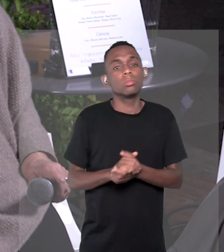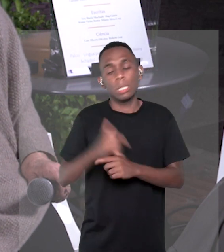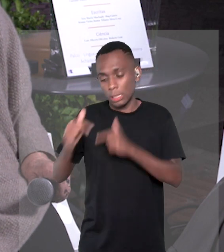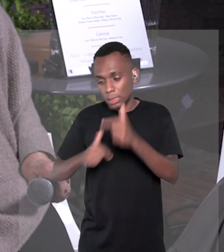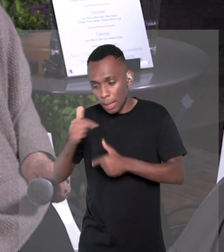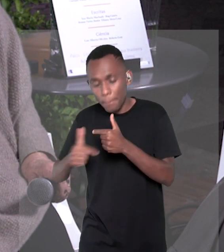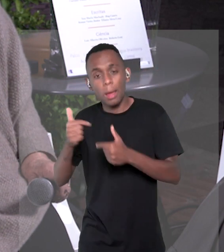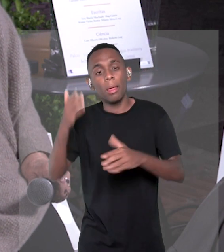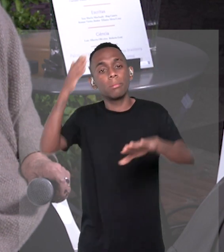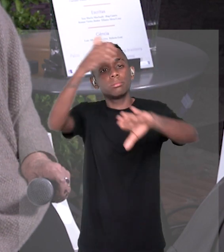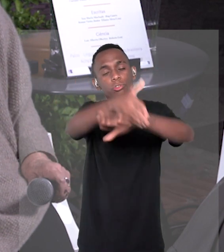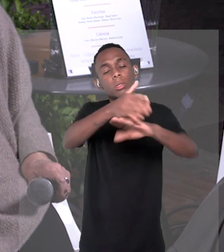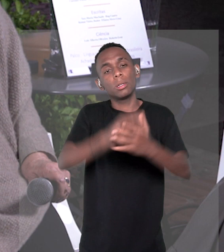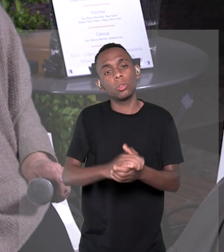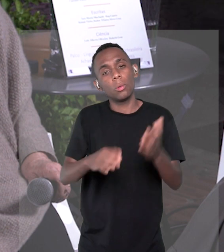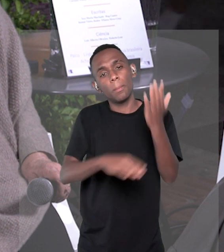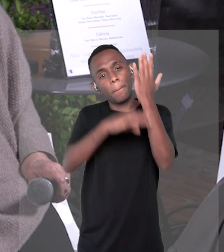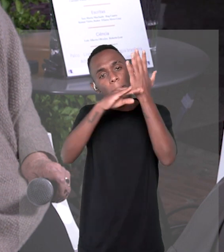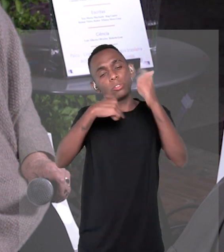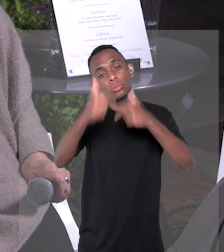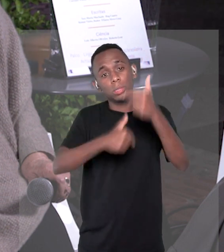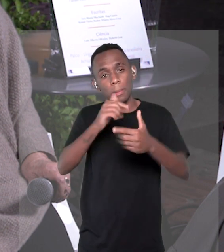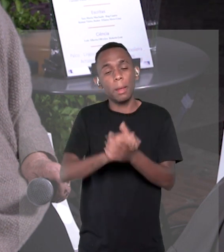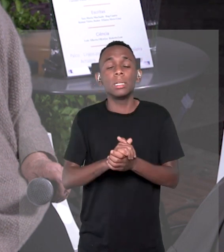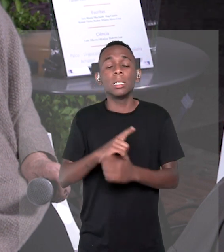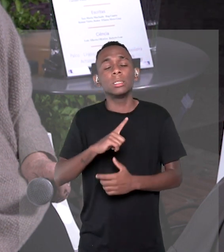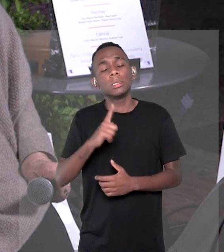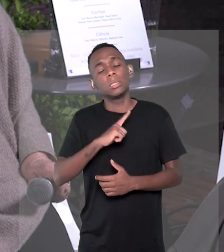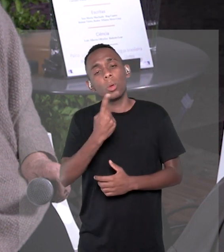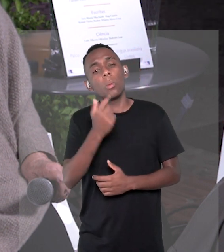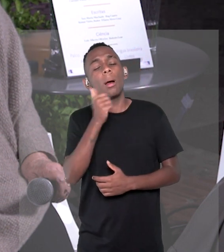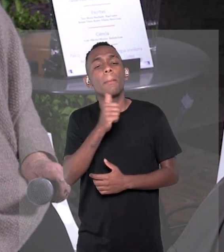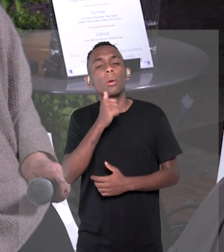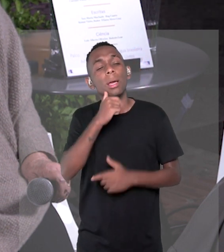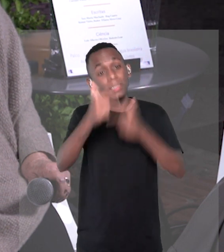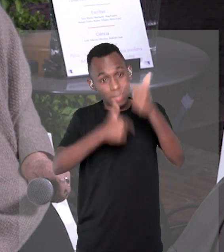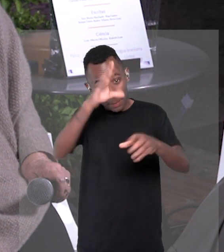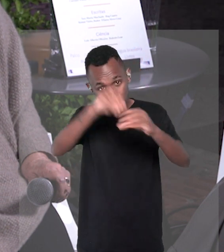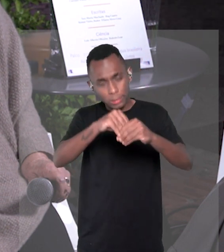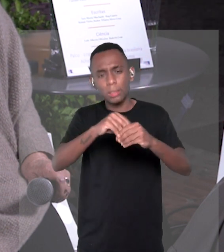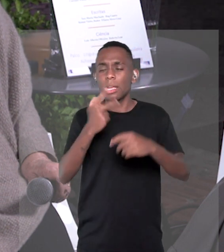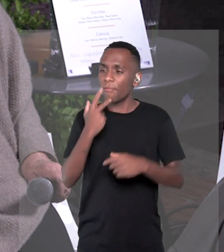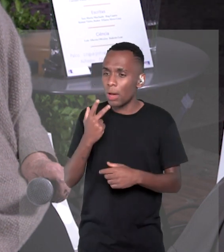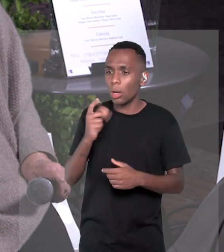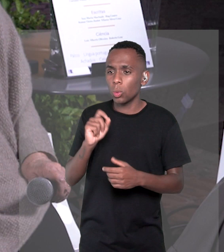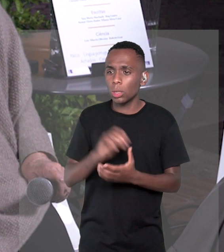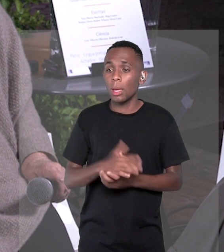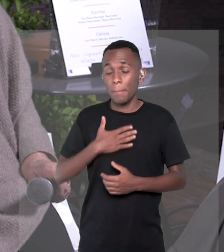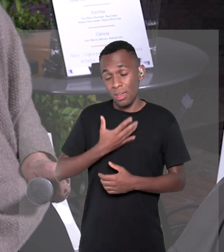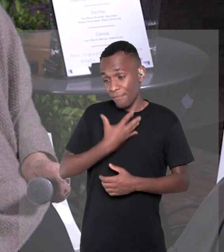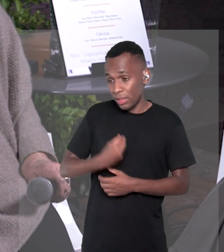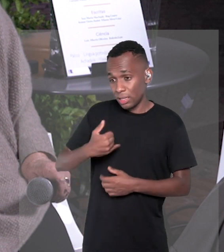terminar rapidamente, outro dia, eu tenho que atravessar uma garagem para chegar do lugar